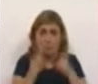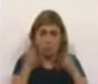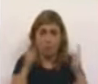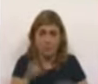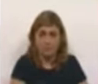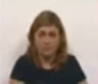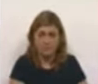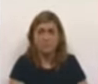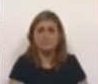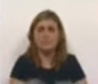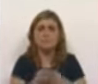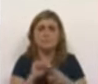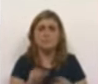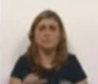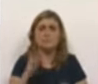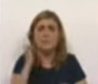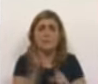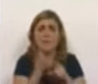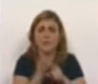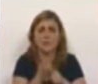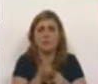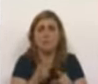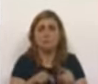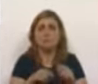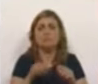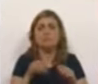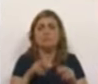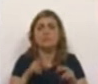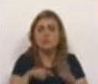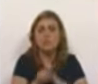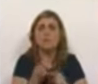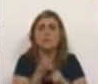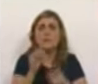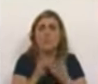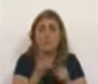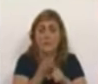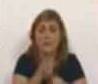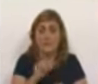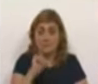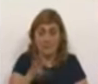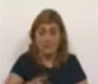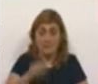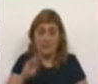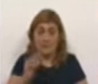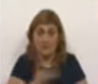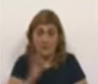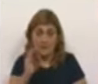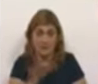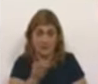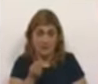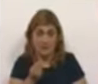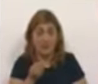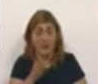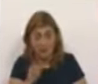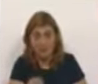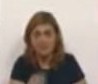públicos, do agravamento da exploração e do empobrecimento. Com a derrota do PSD e CDS e com as